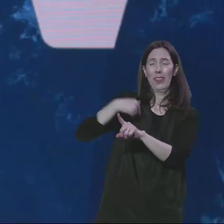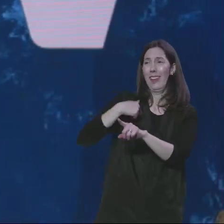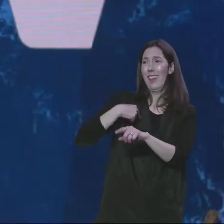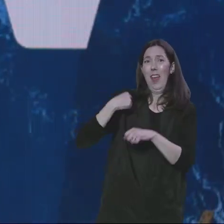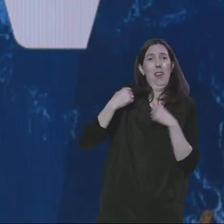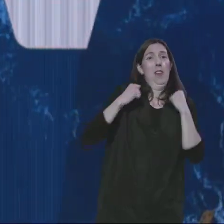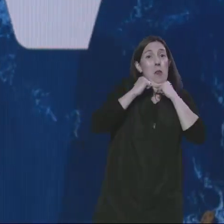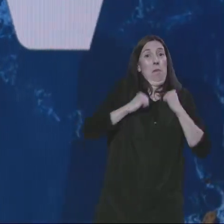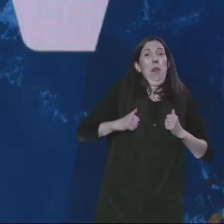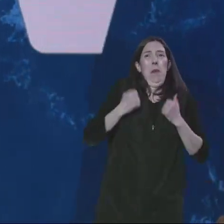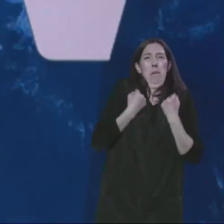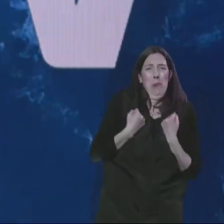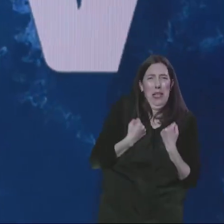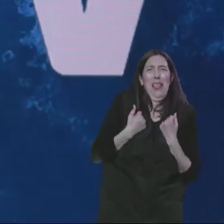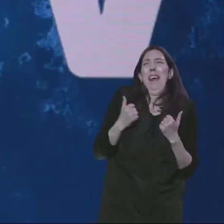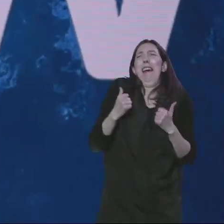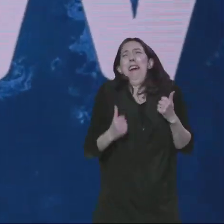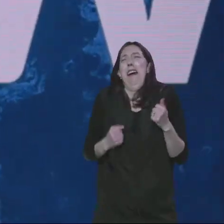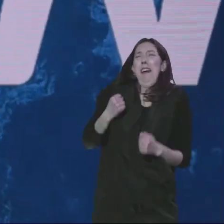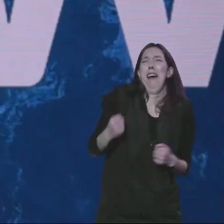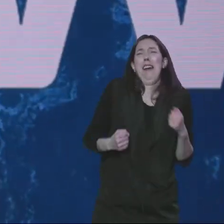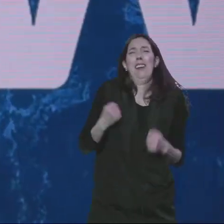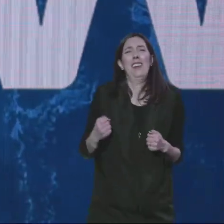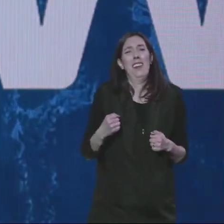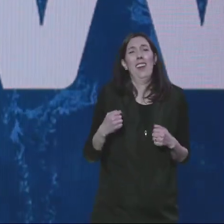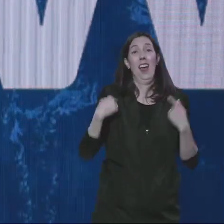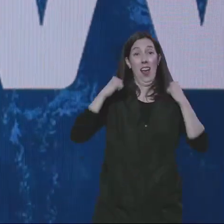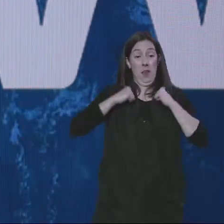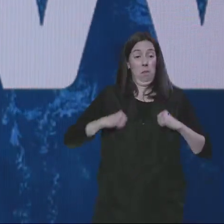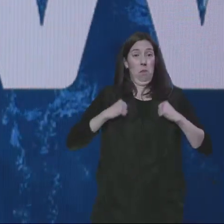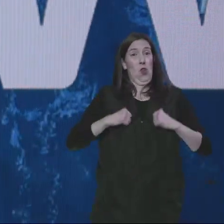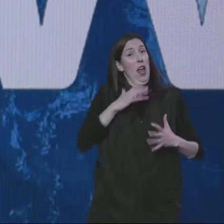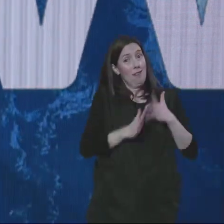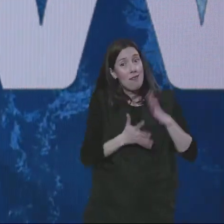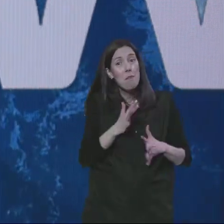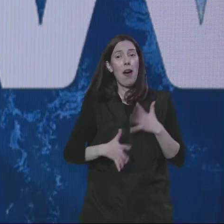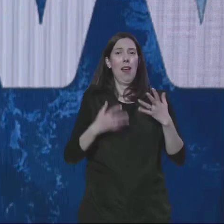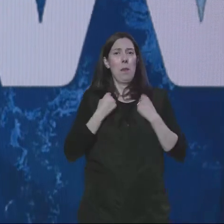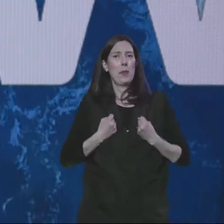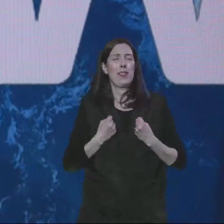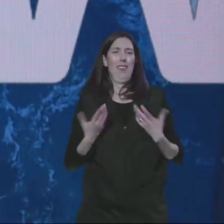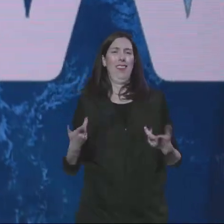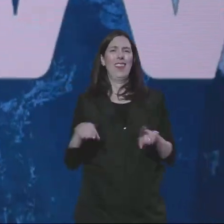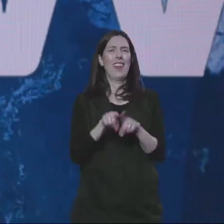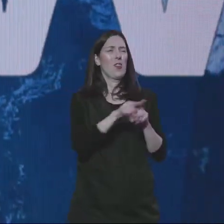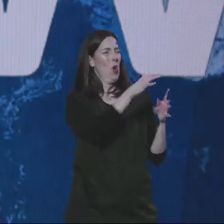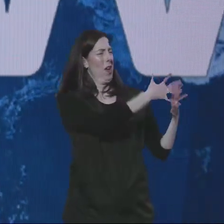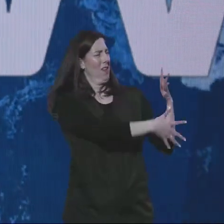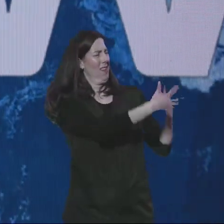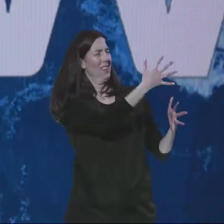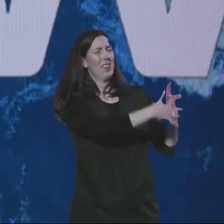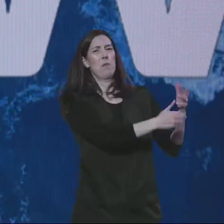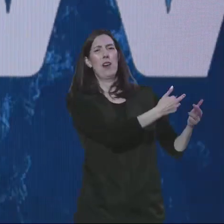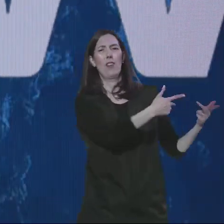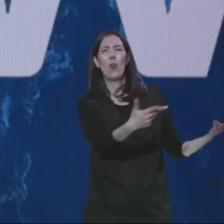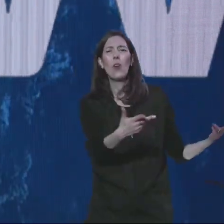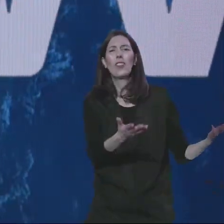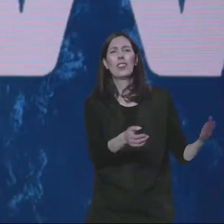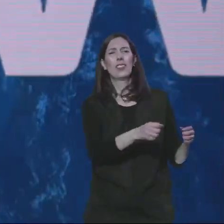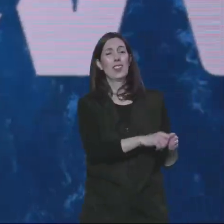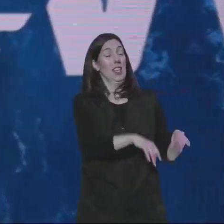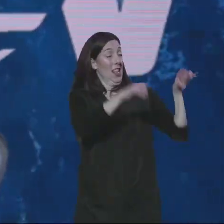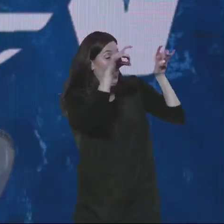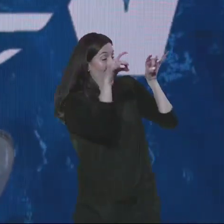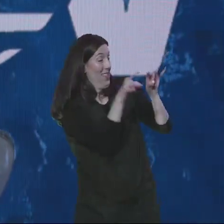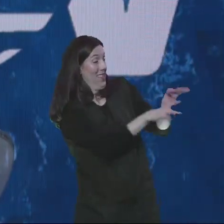É horrível você correr com coisas que te atrapalham. E aqui, como a visão é a corrida, ele está falando, larga